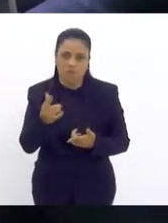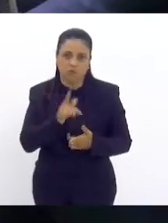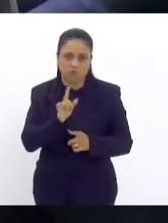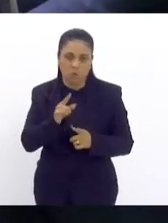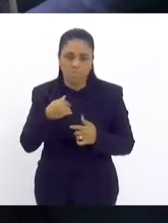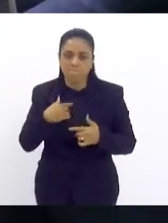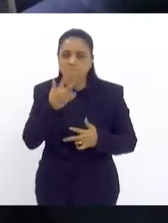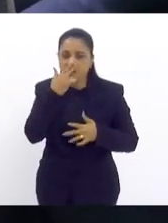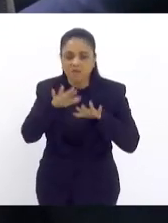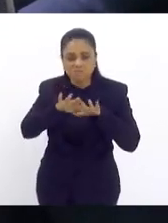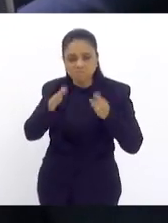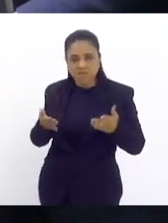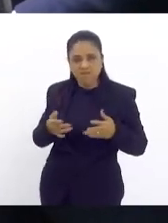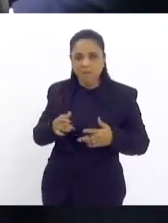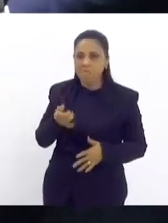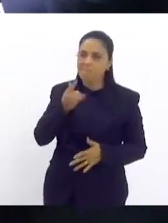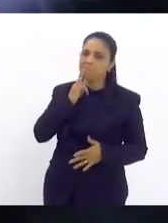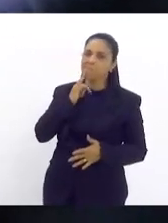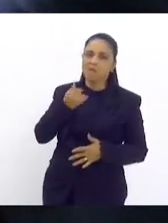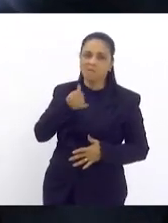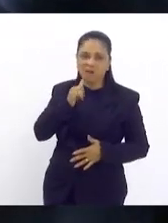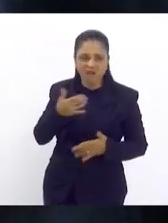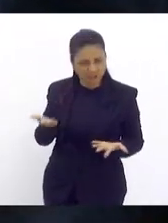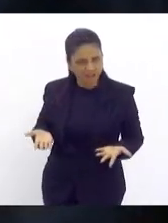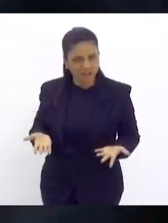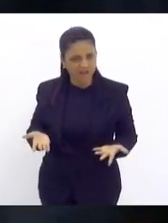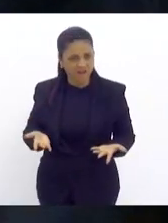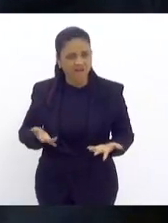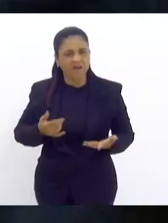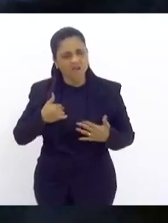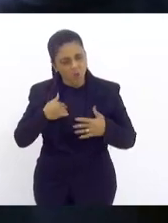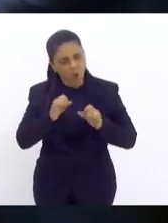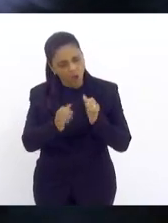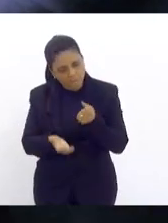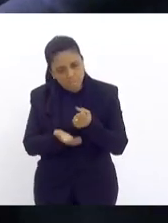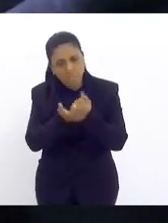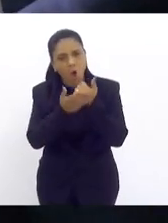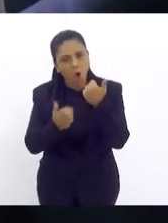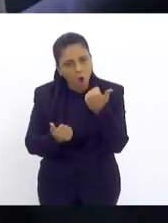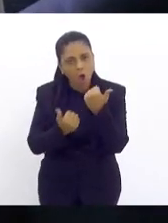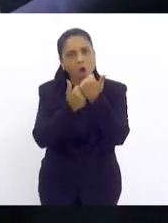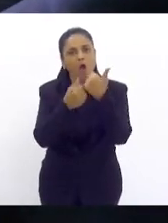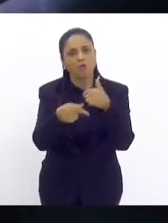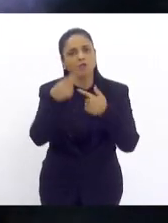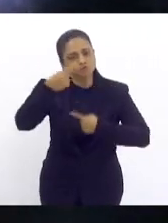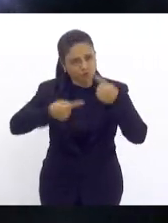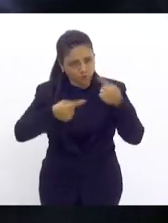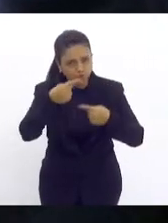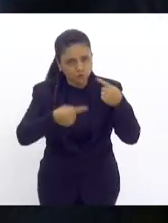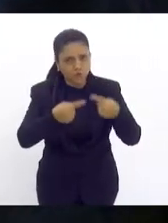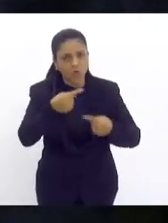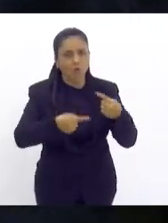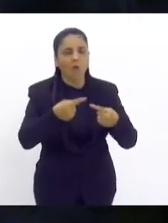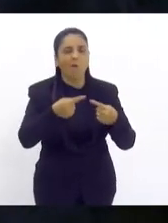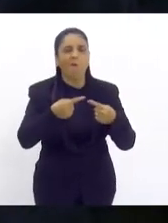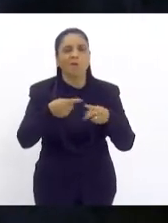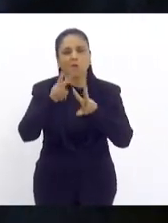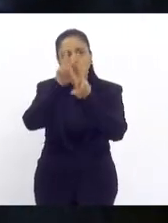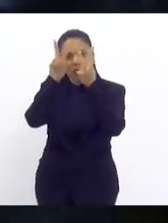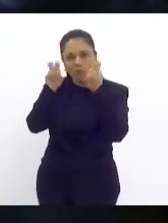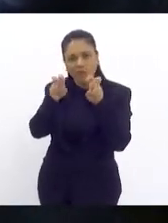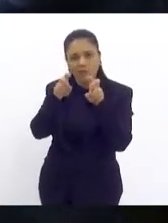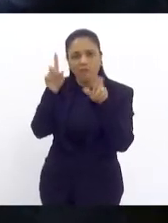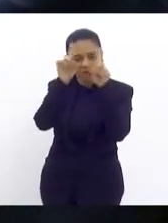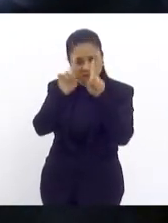eu apoio a com toda vênia com toda a discussão vou continuar apoiando a causa e digo que